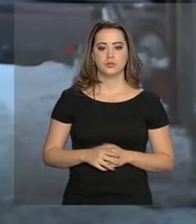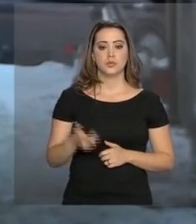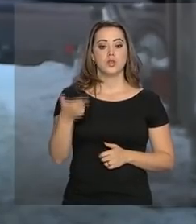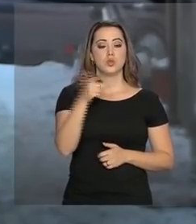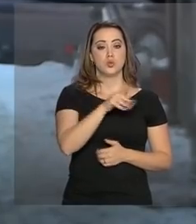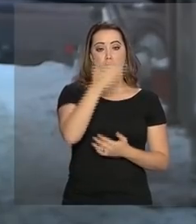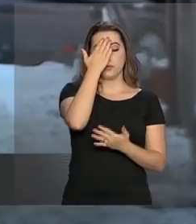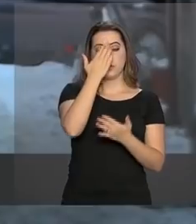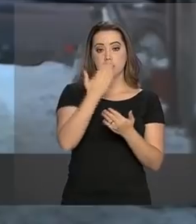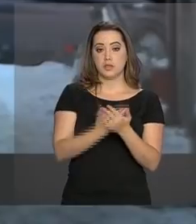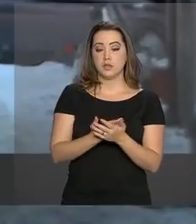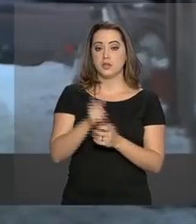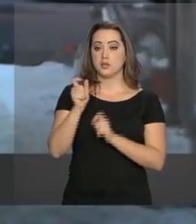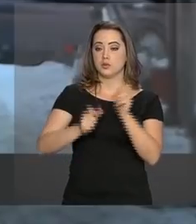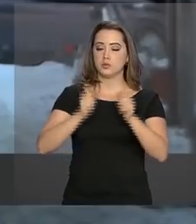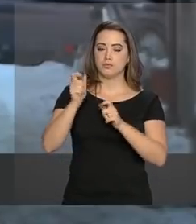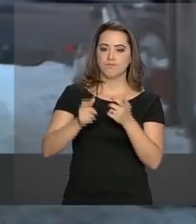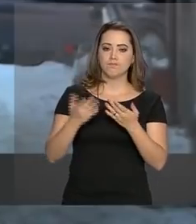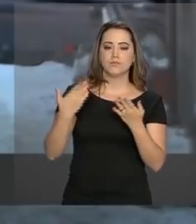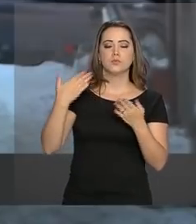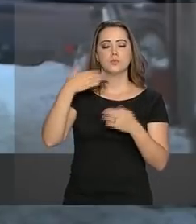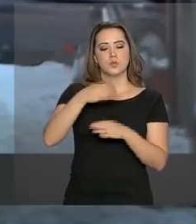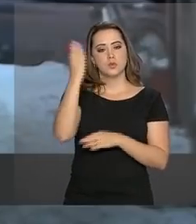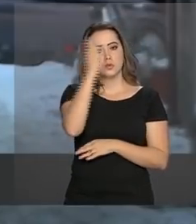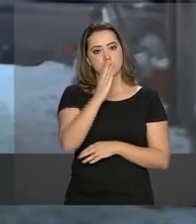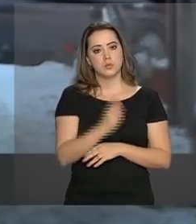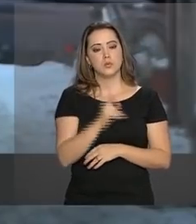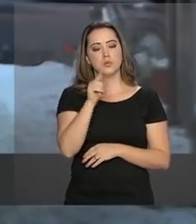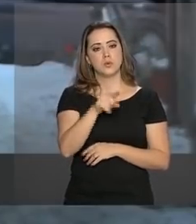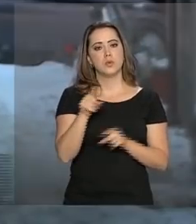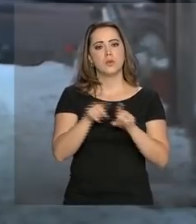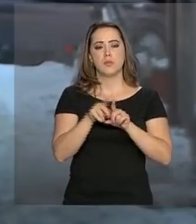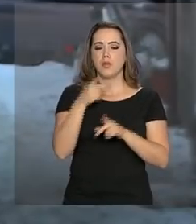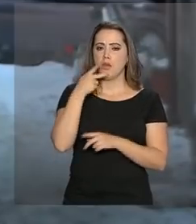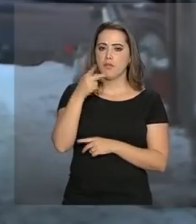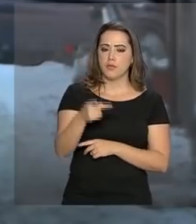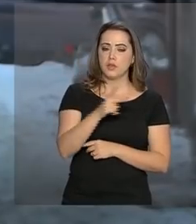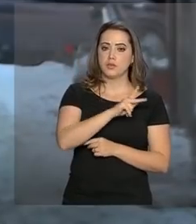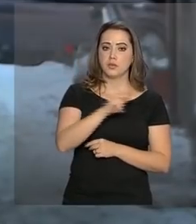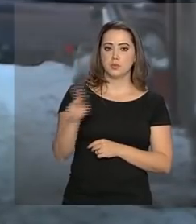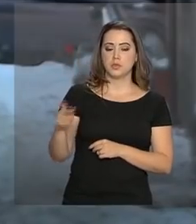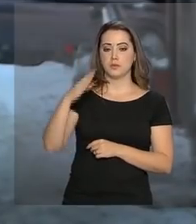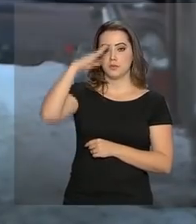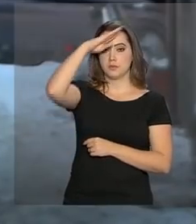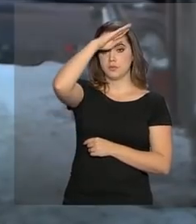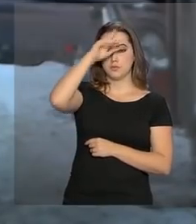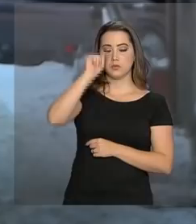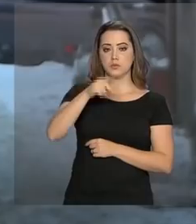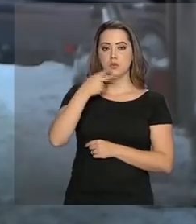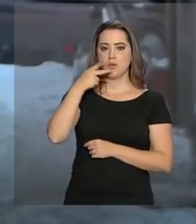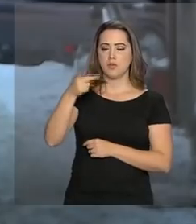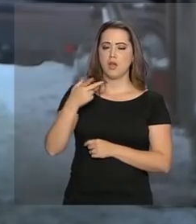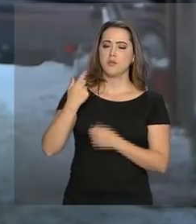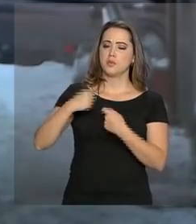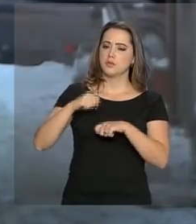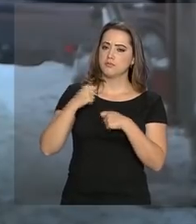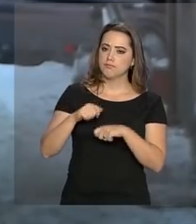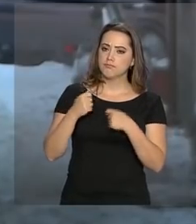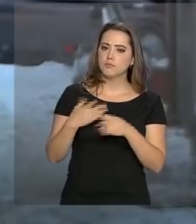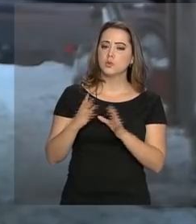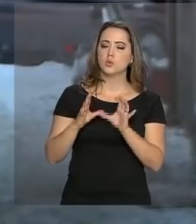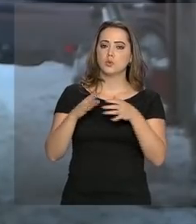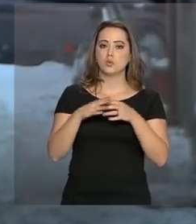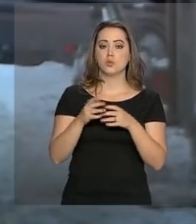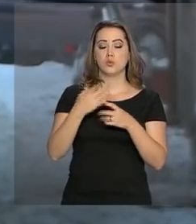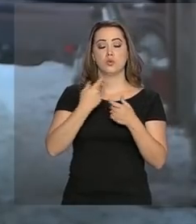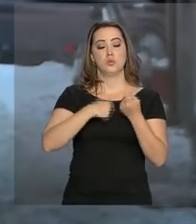Restabelecer a confiança dos investidores estrangeiros no Brasil. Esse é o discurso que o presidente Jair Bolsonaro vai defender no Fórum